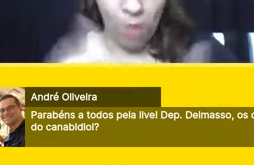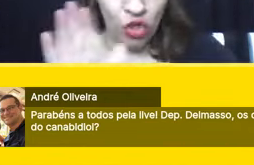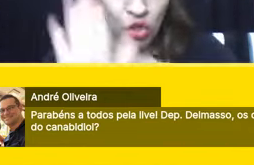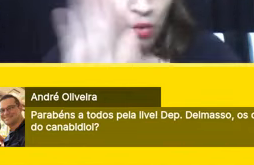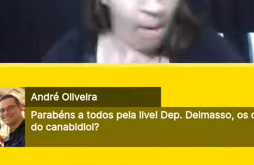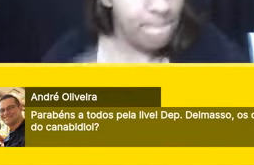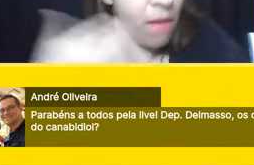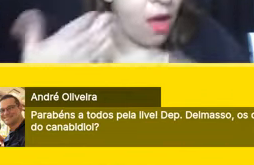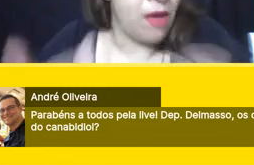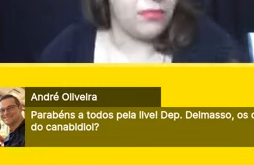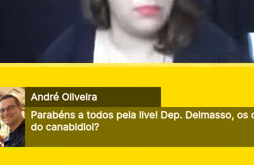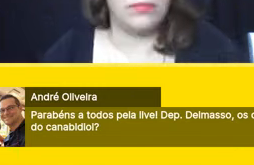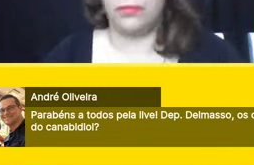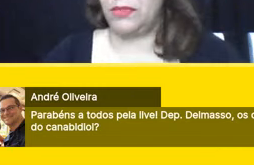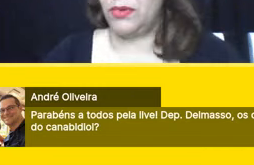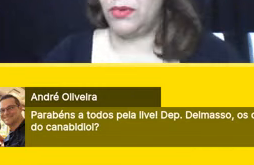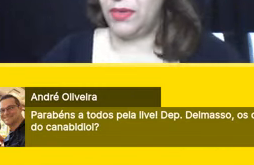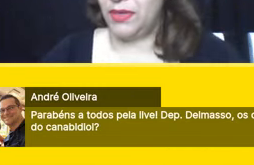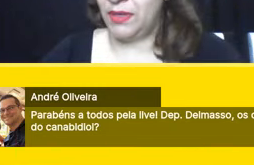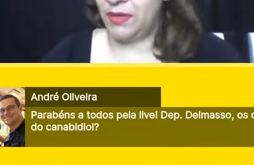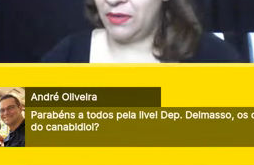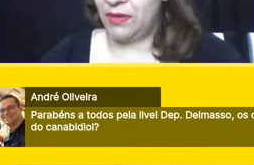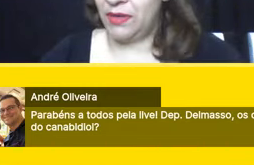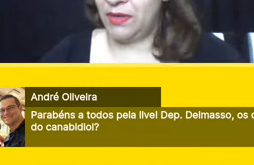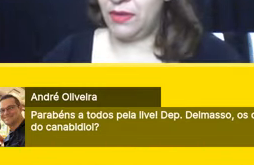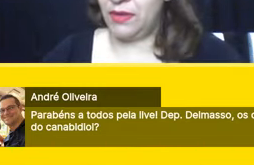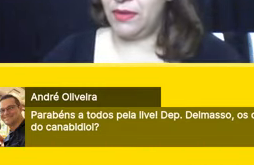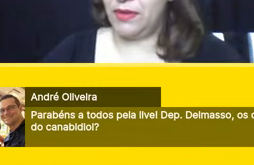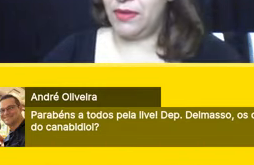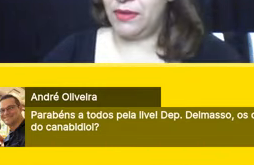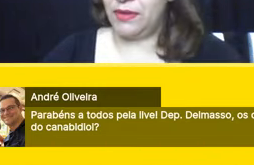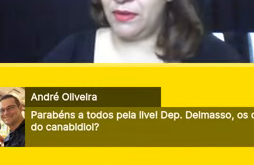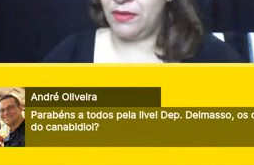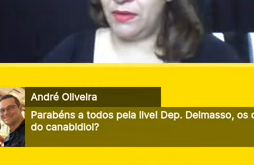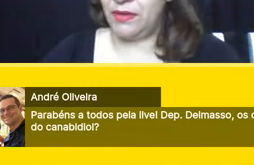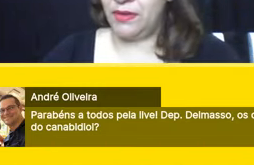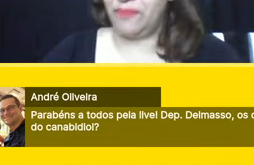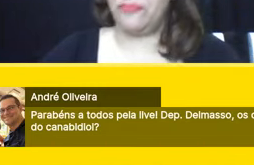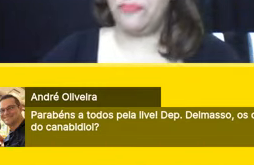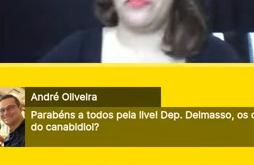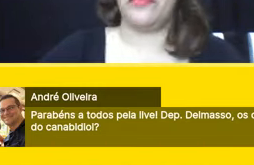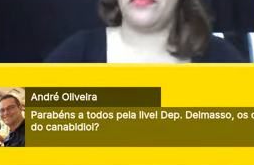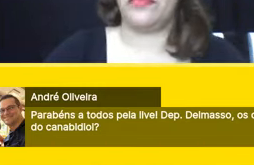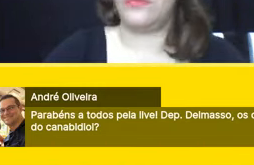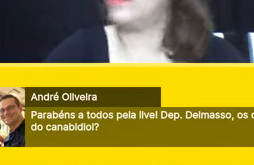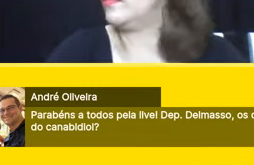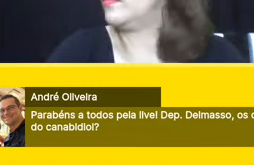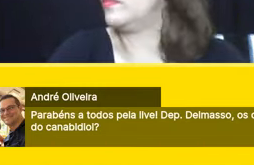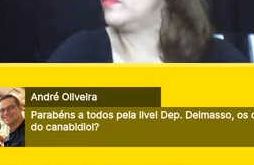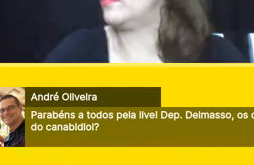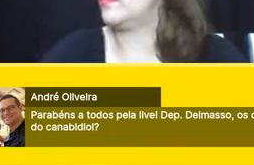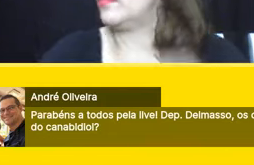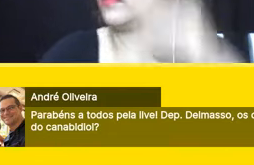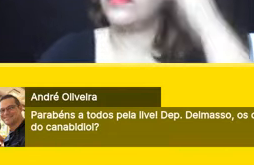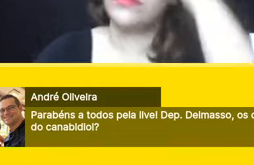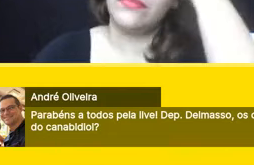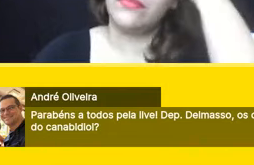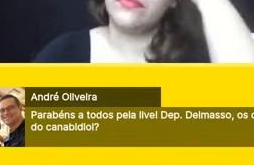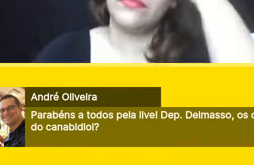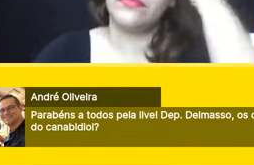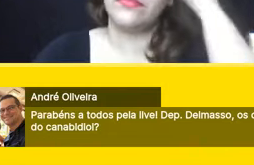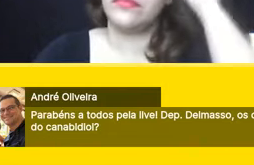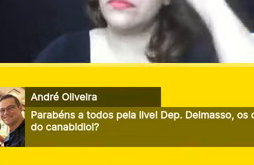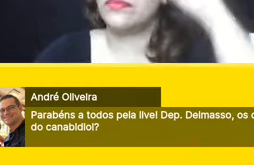Pode. E aí, ó, excelente pergunta. Eu apresentei um projeto de lei o ano passado, o projeto de lei